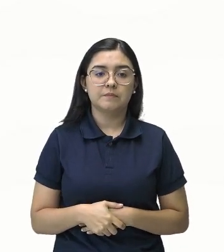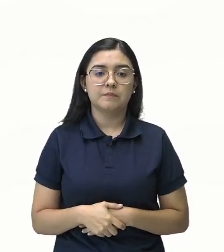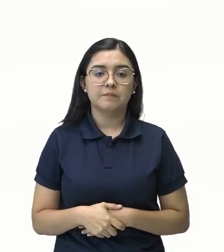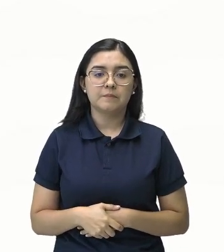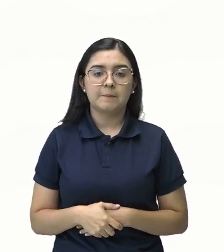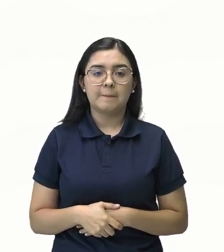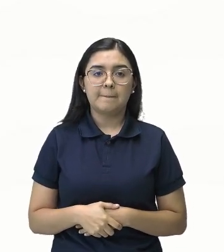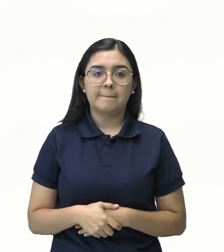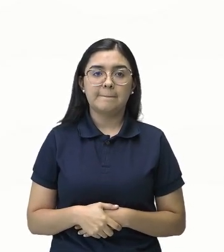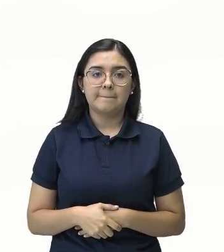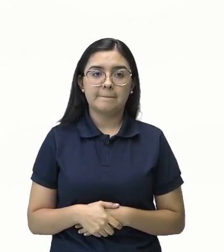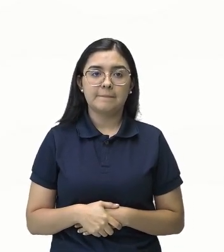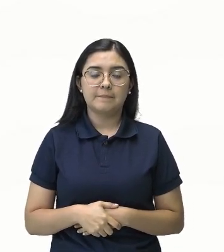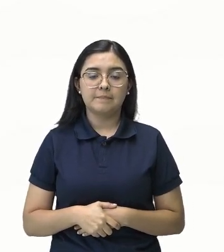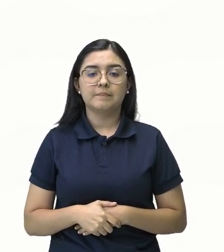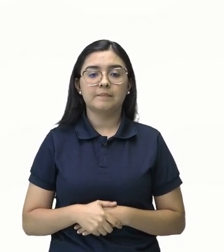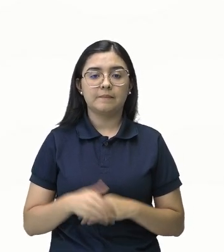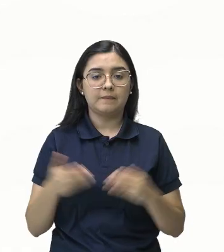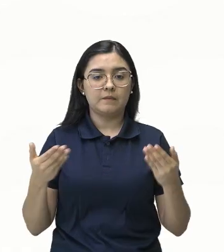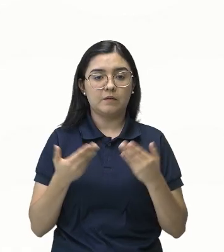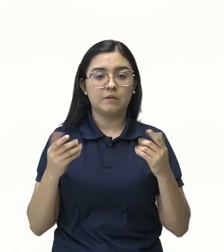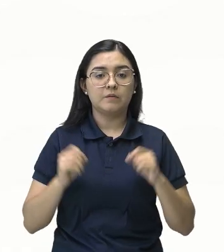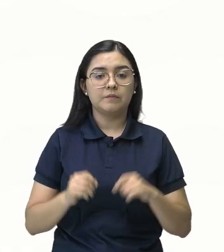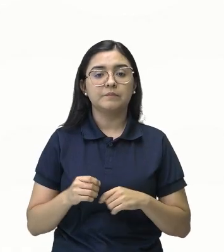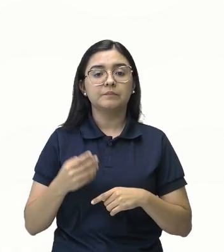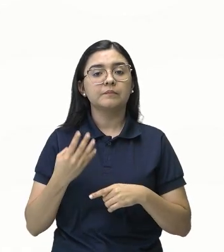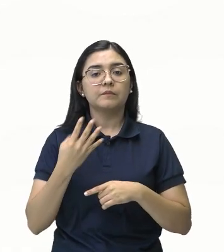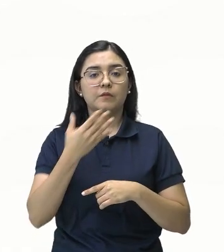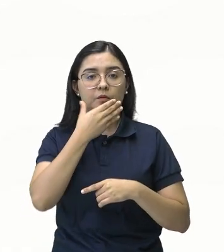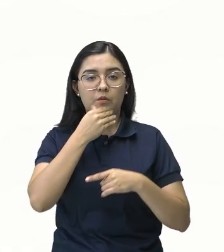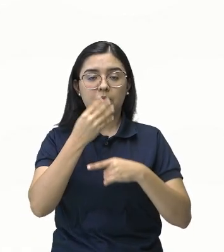66. Meninos, 45.